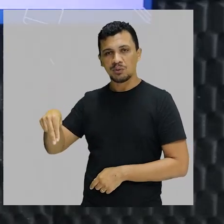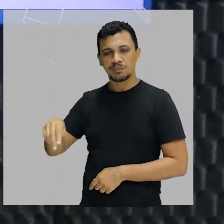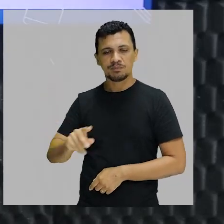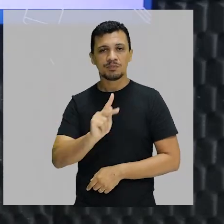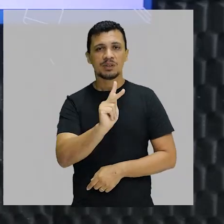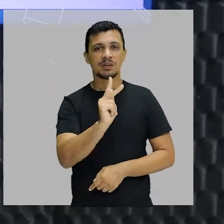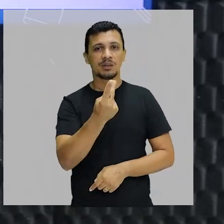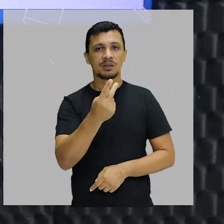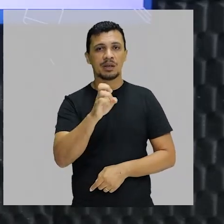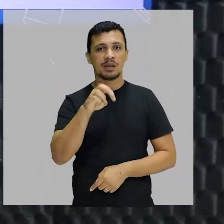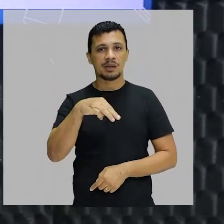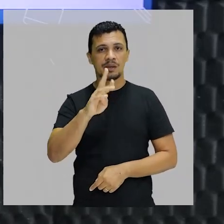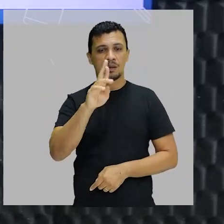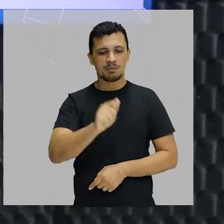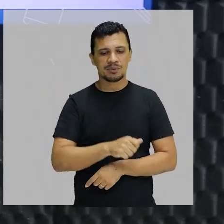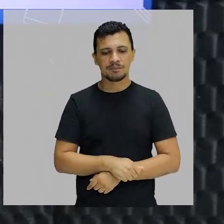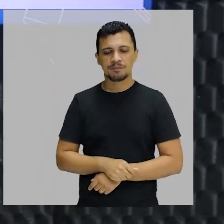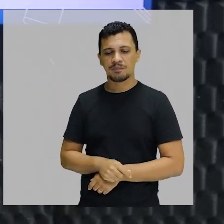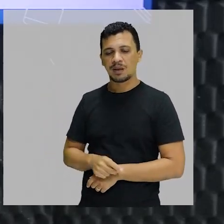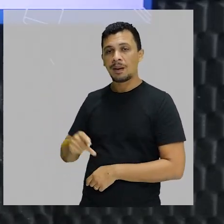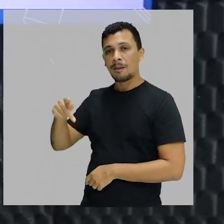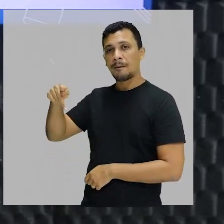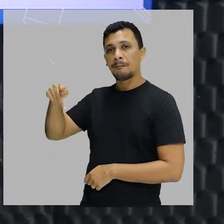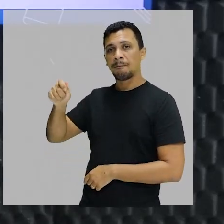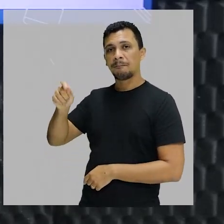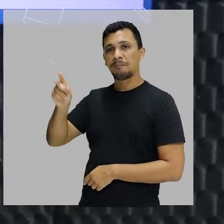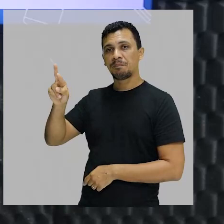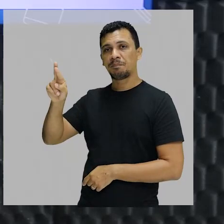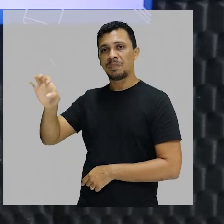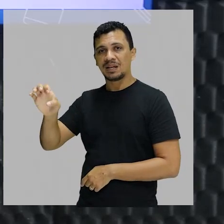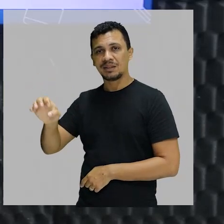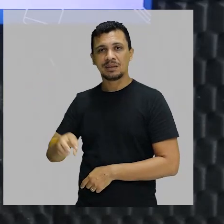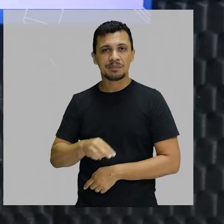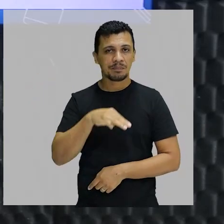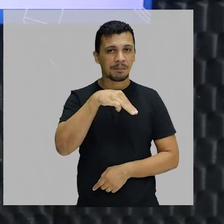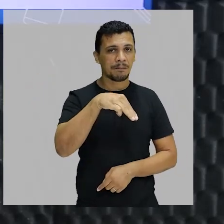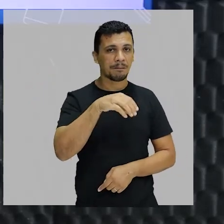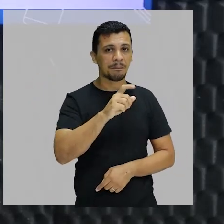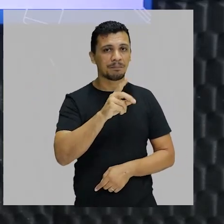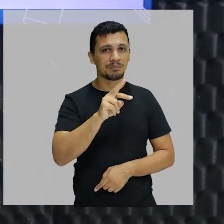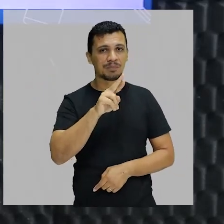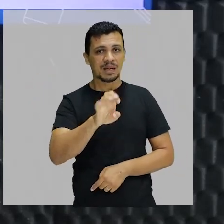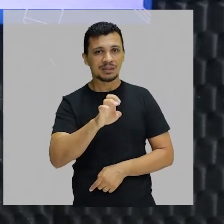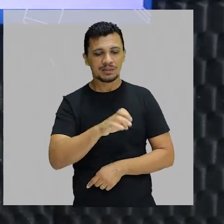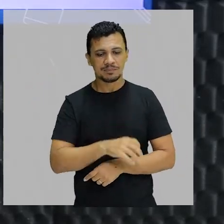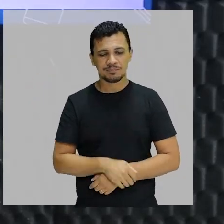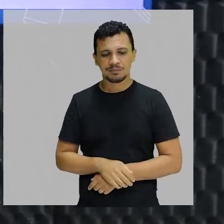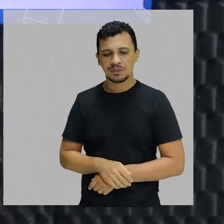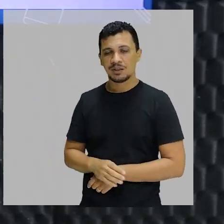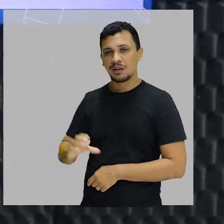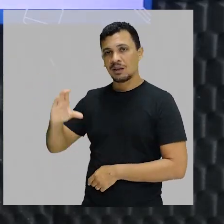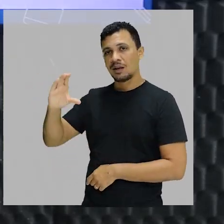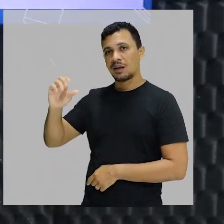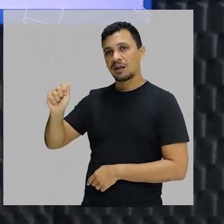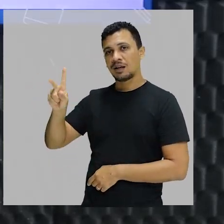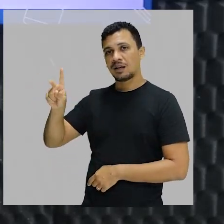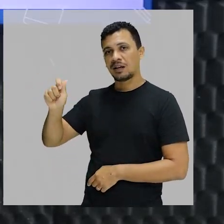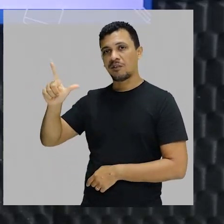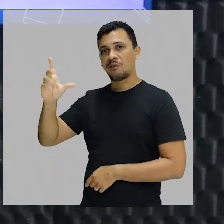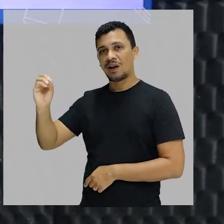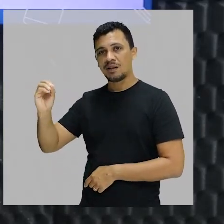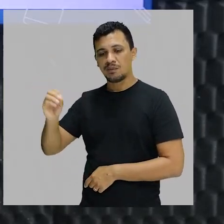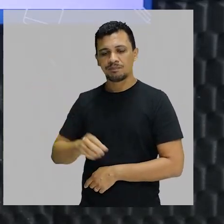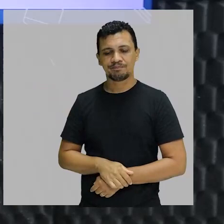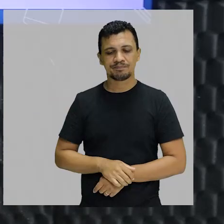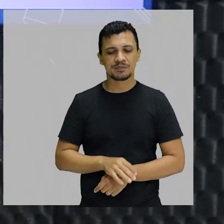fêmea também. El padre e la madre, pai e mãe. El caballo e la yegua, tá?